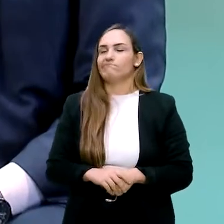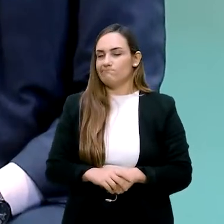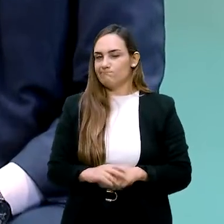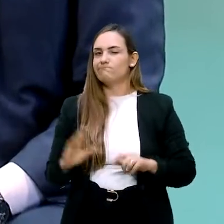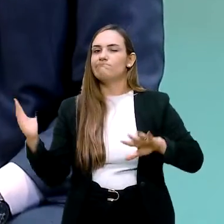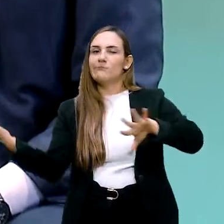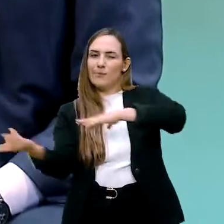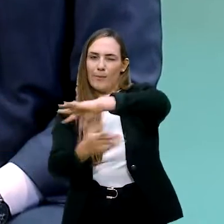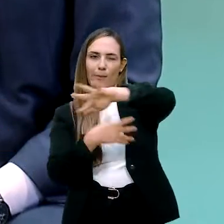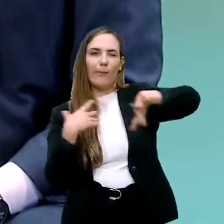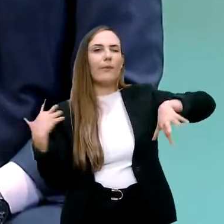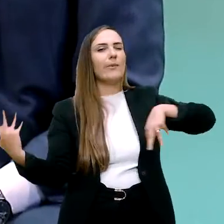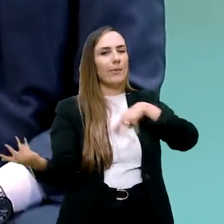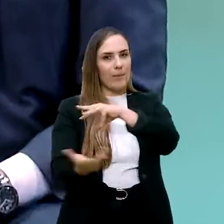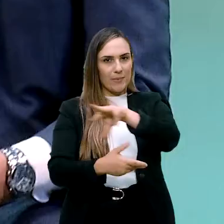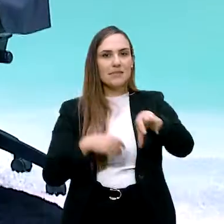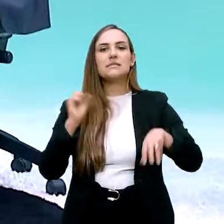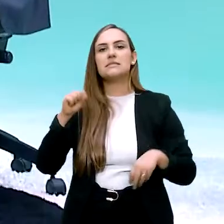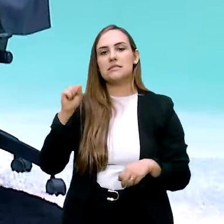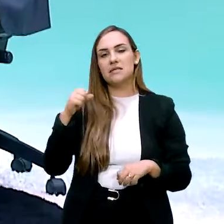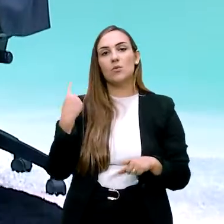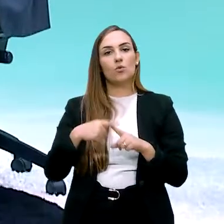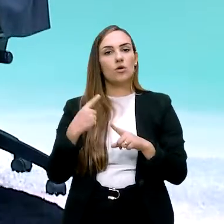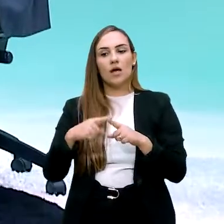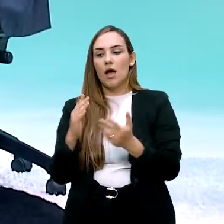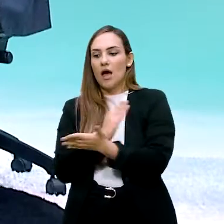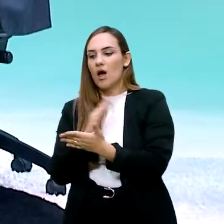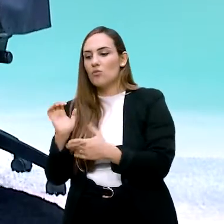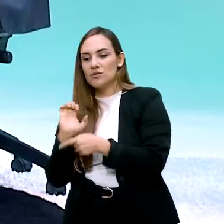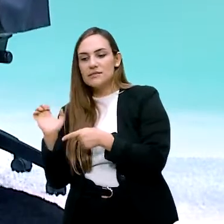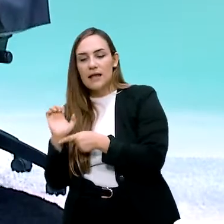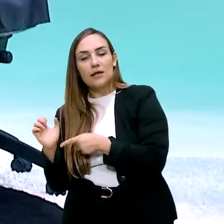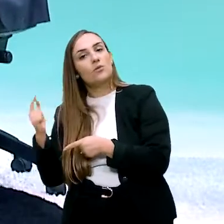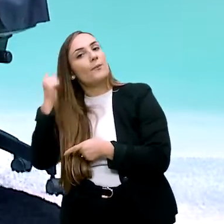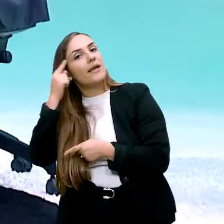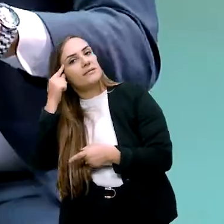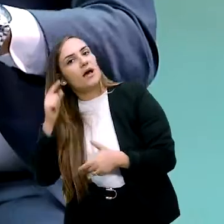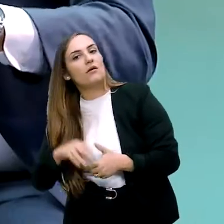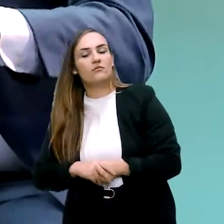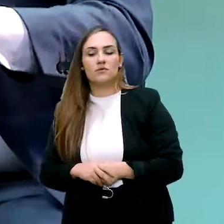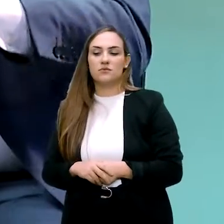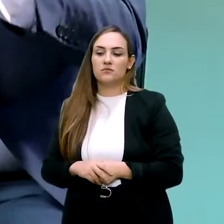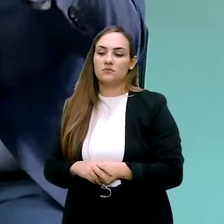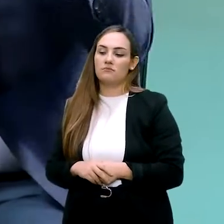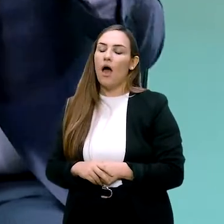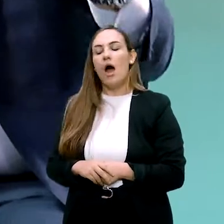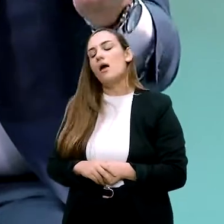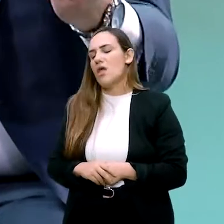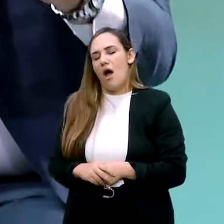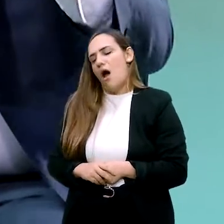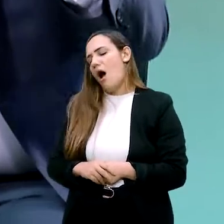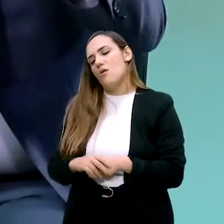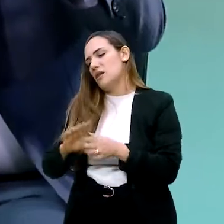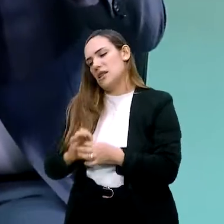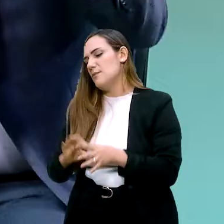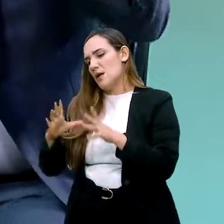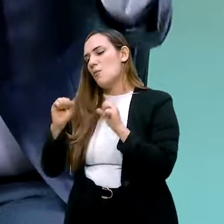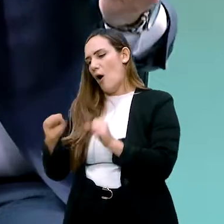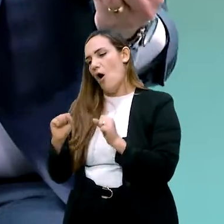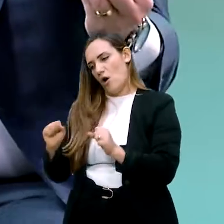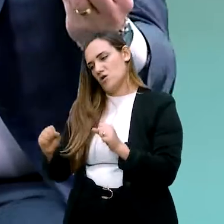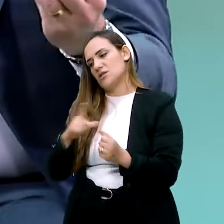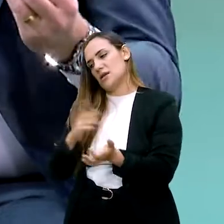cenário bastante conturbado, porque nós tínhamos estados que entendiam, de certa forma, que aquele tratamento